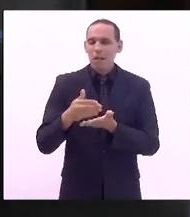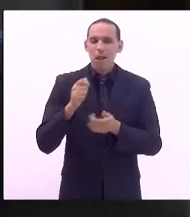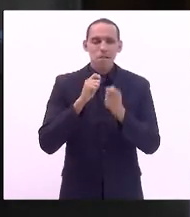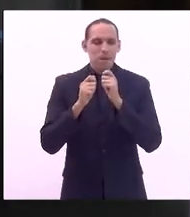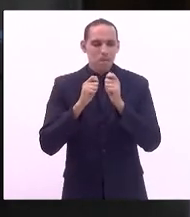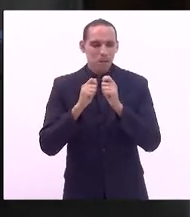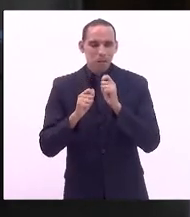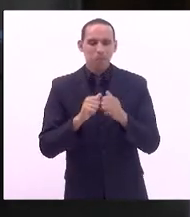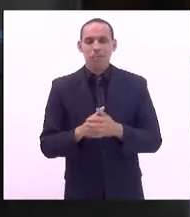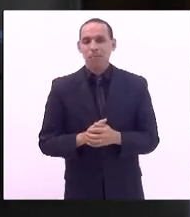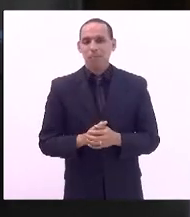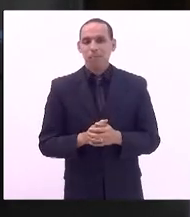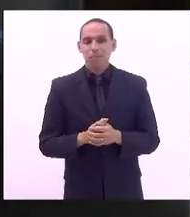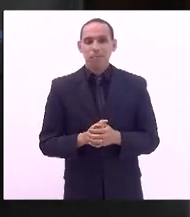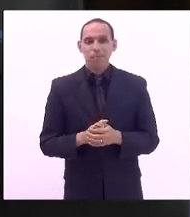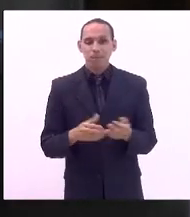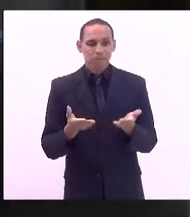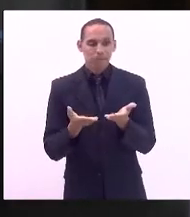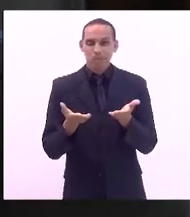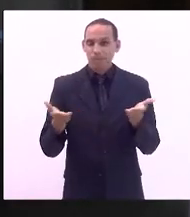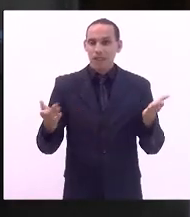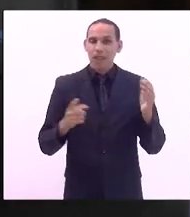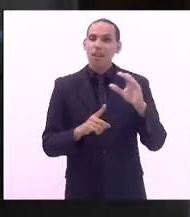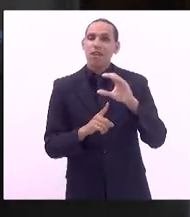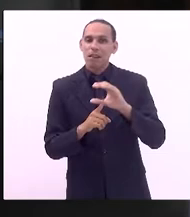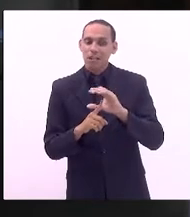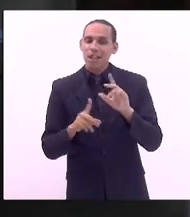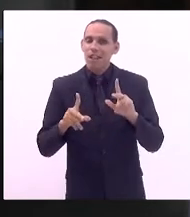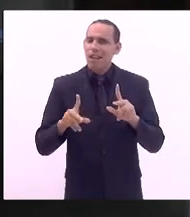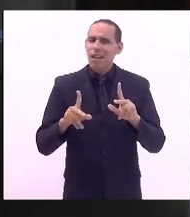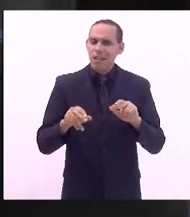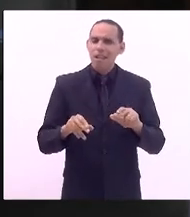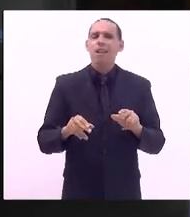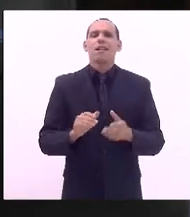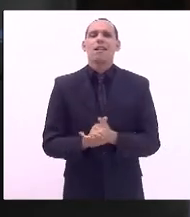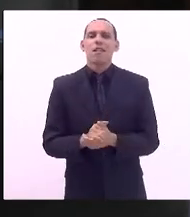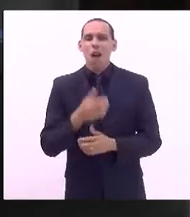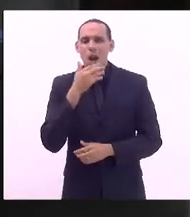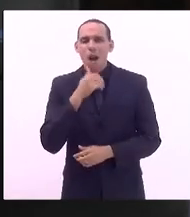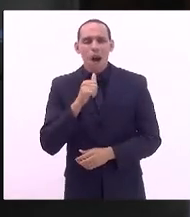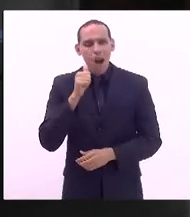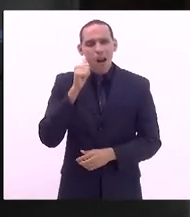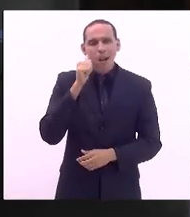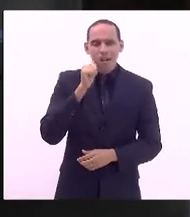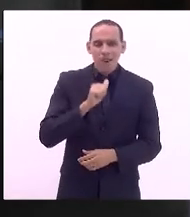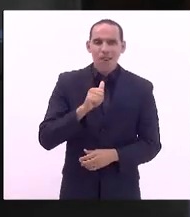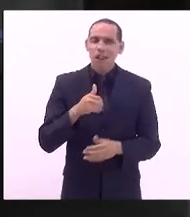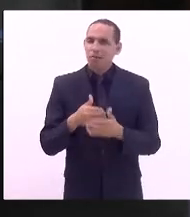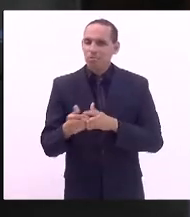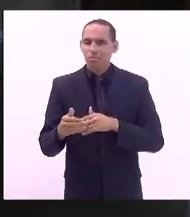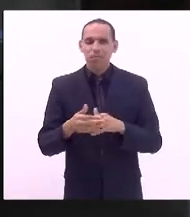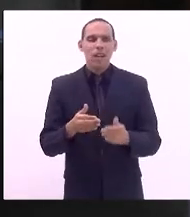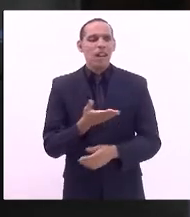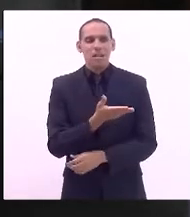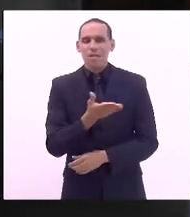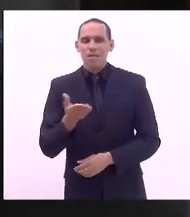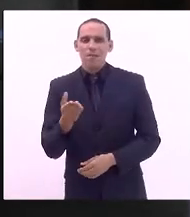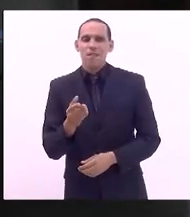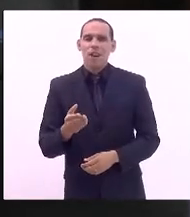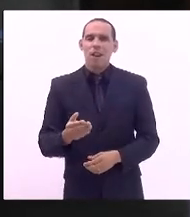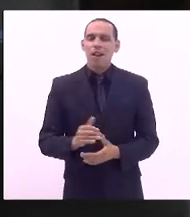entrevista Esses capelães são realmente Arautos Cavaleiros damas primas Mas acima de tudo